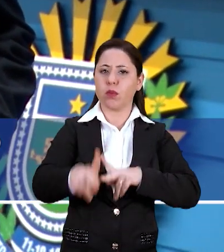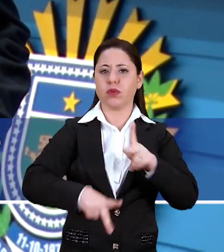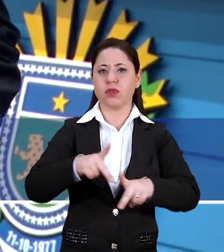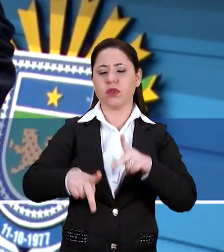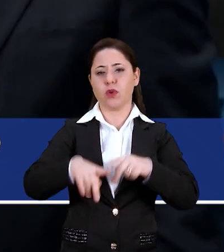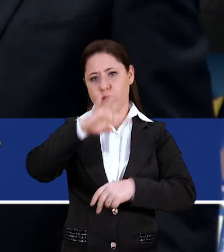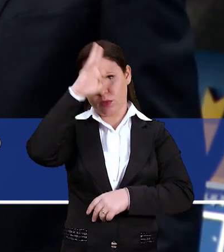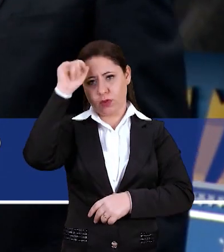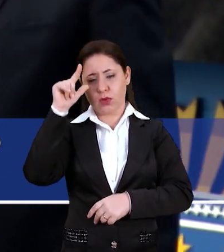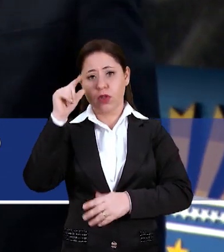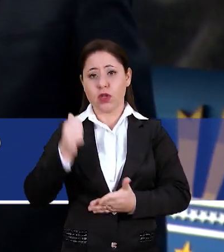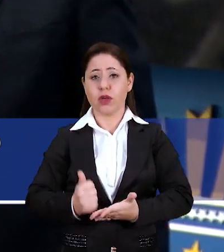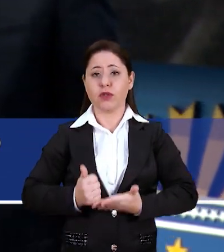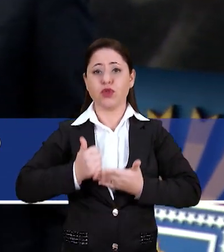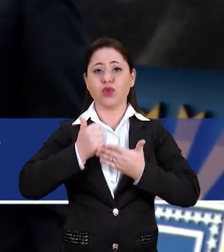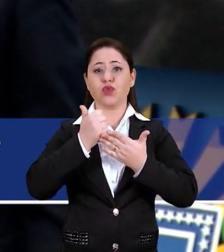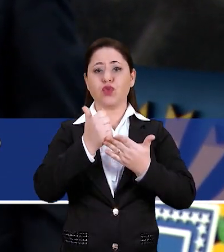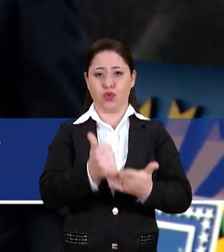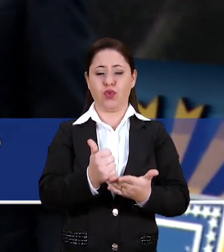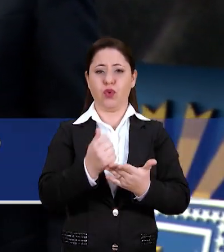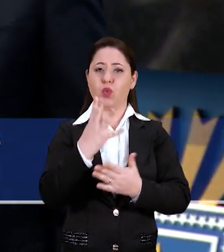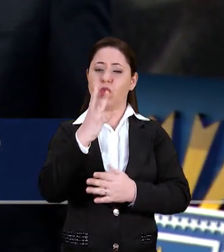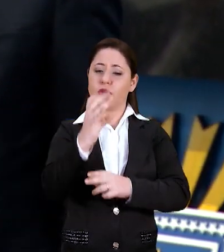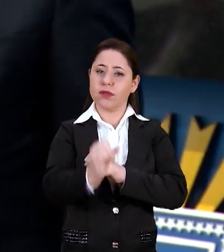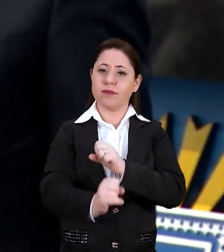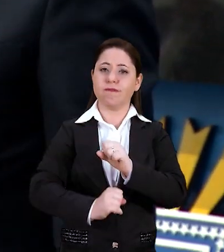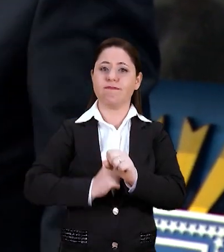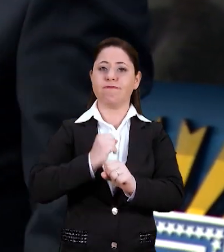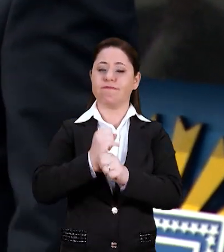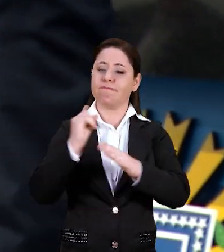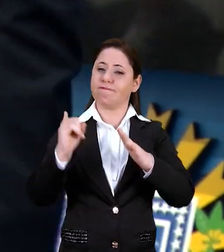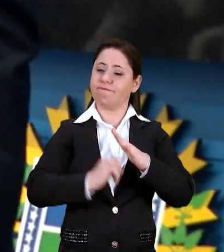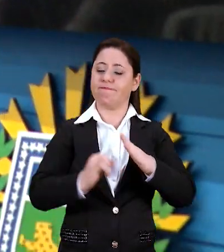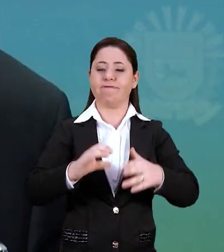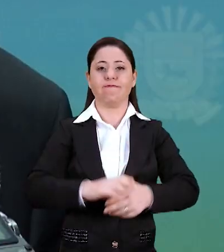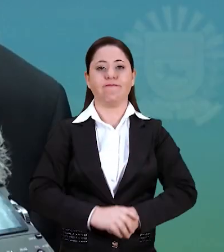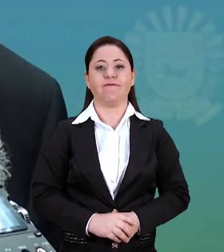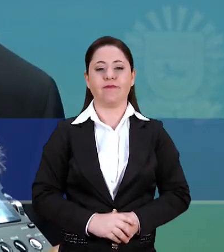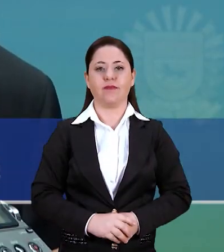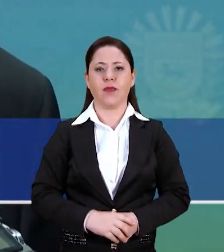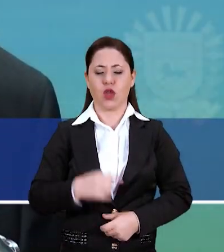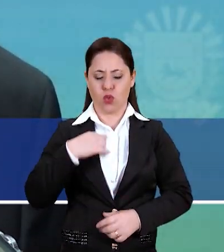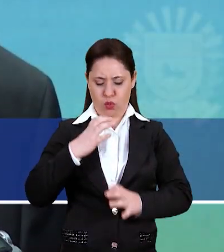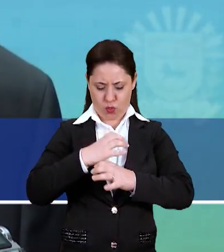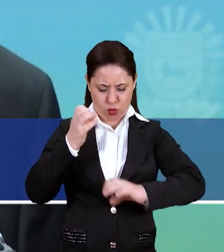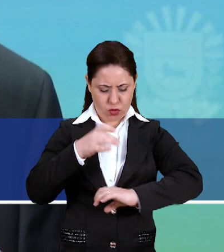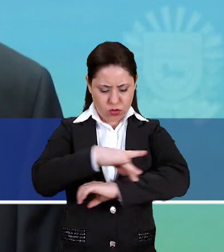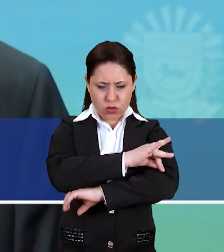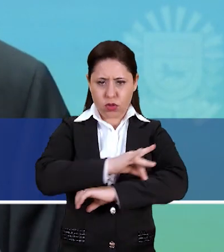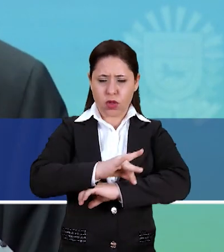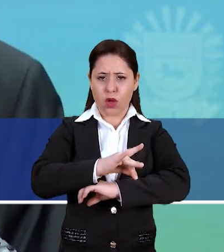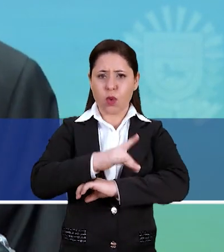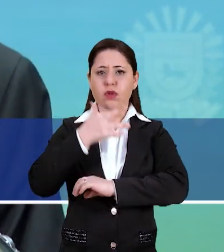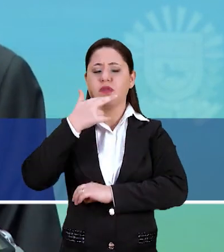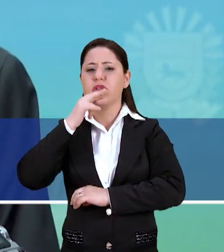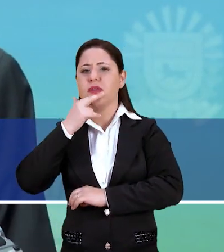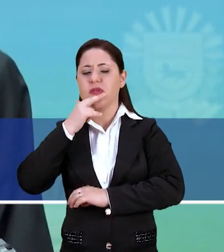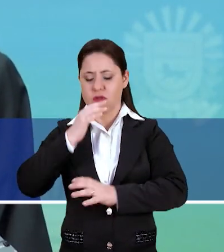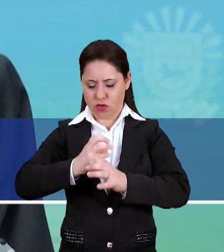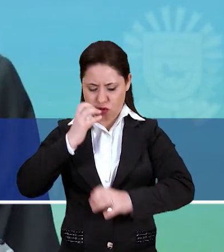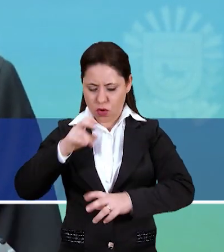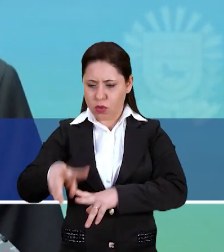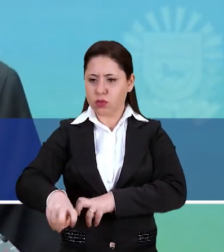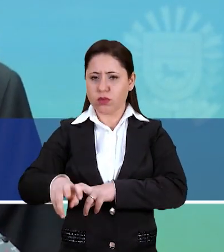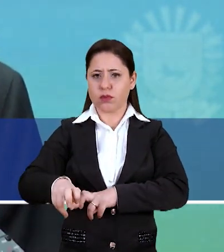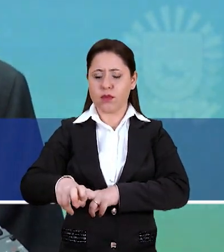do Sul e que contribuíram com os 40 anos da instituição. Eu sou engenheiro civil, Renato Câmara, engenheiro